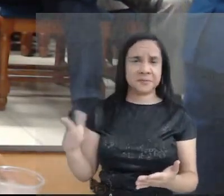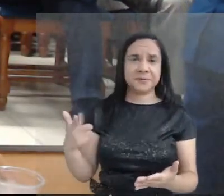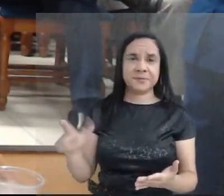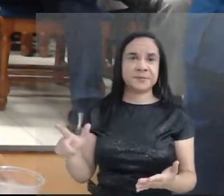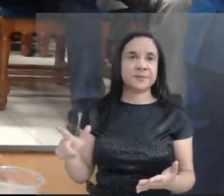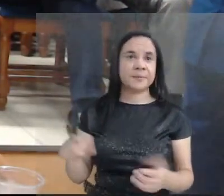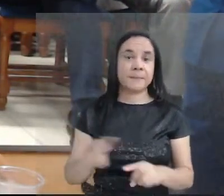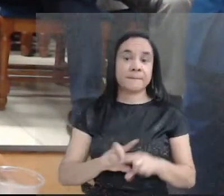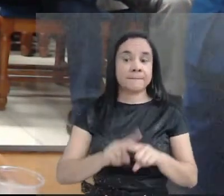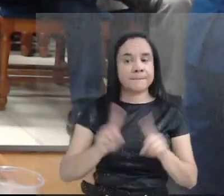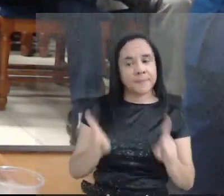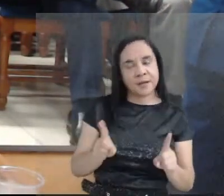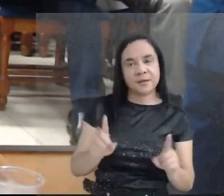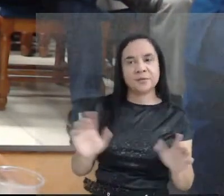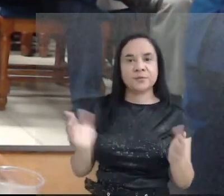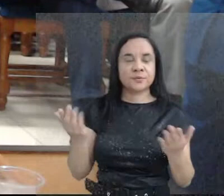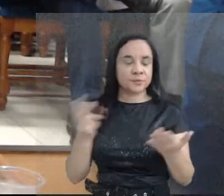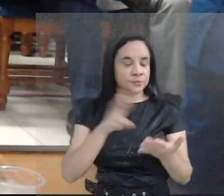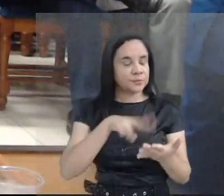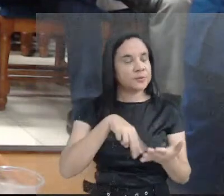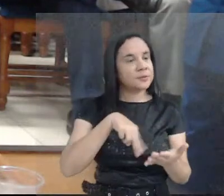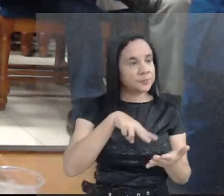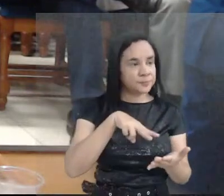Mas quando nós lemos